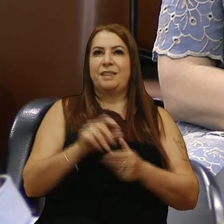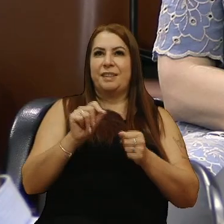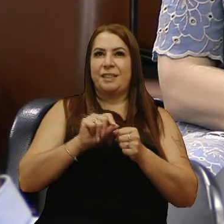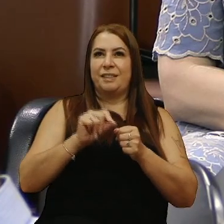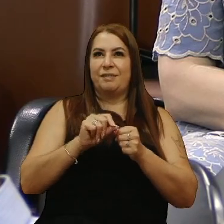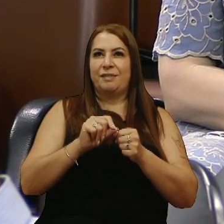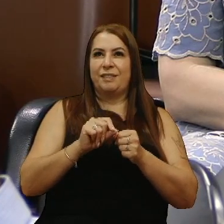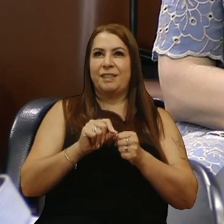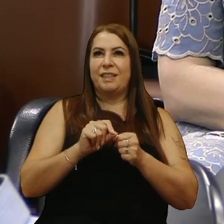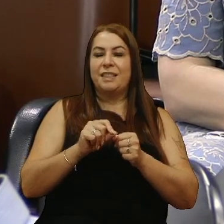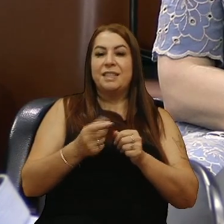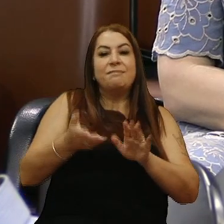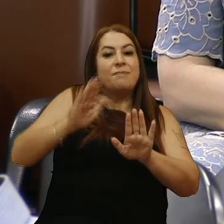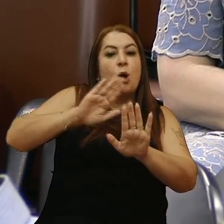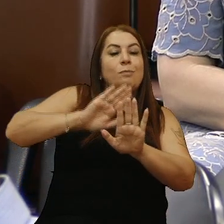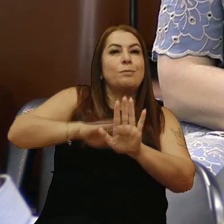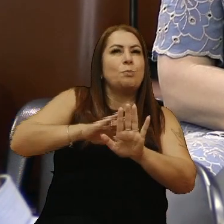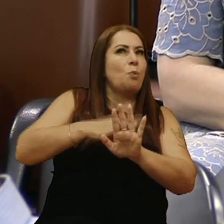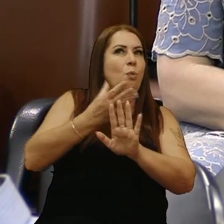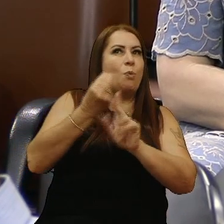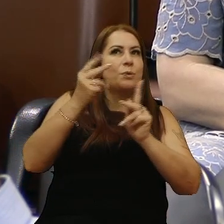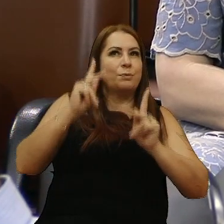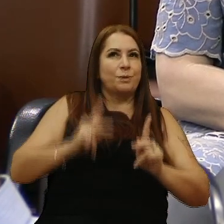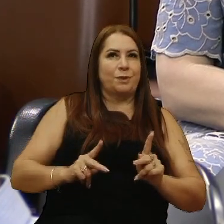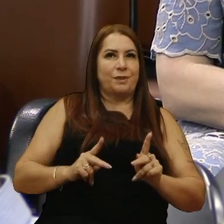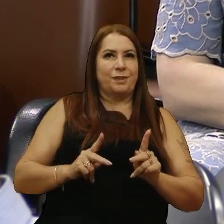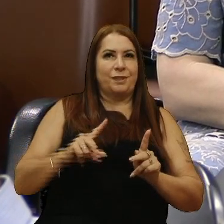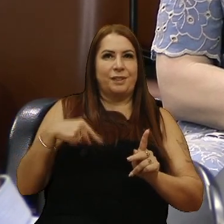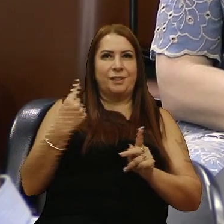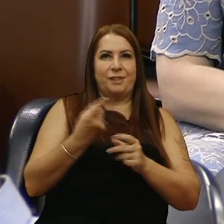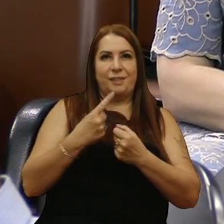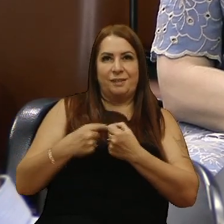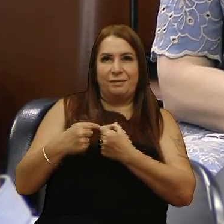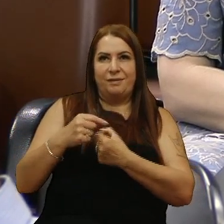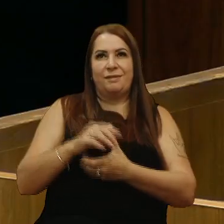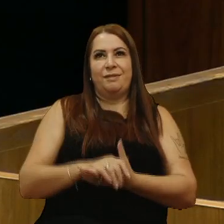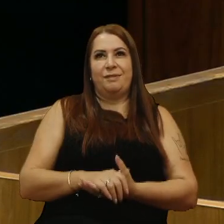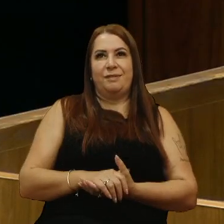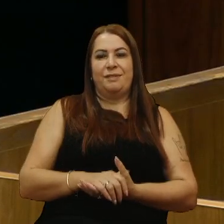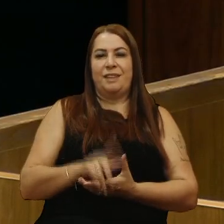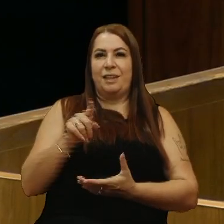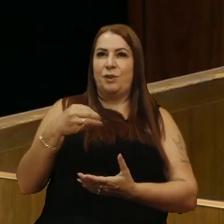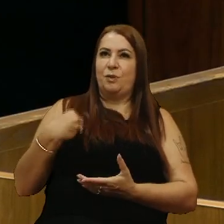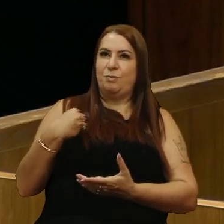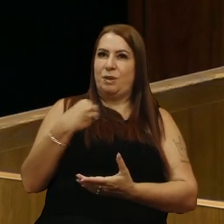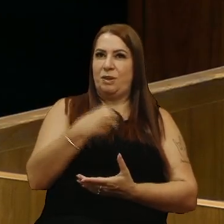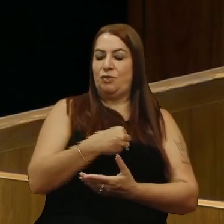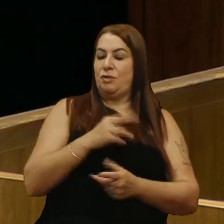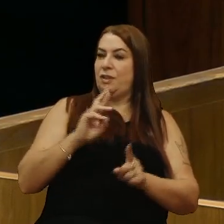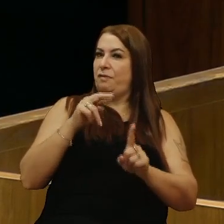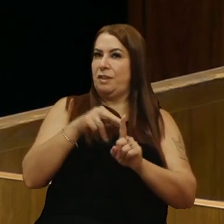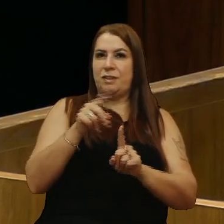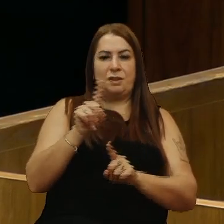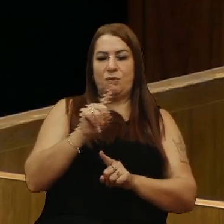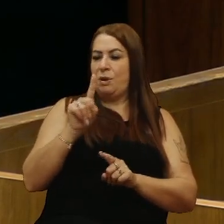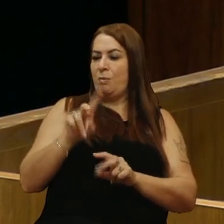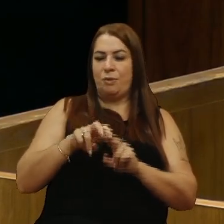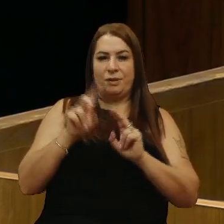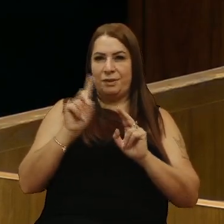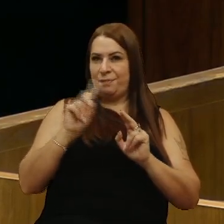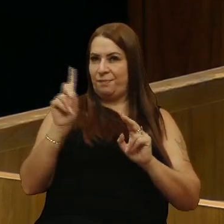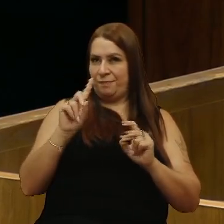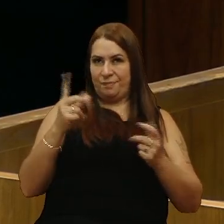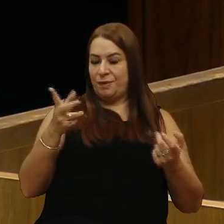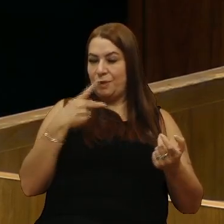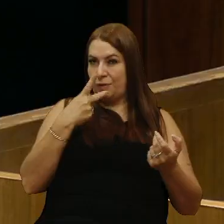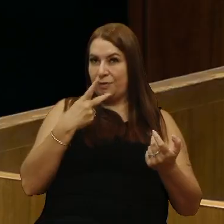faz anonimamente para muitas pessoas em nosso município. Ele é um médico de referência, mas não é por isso. Não é por isso